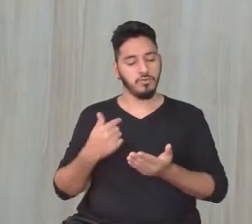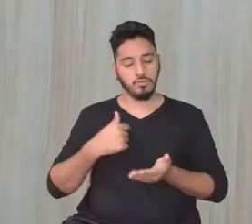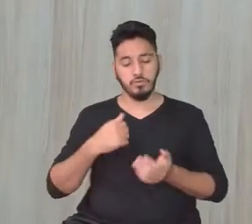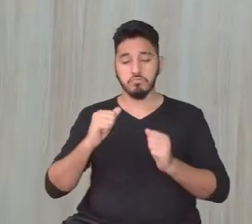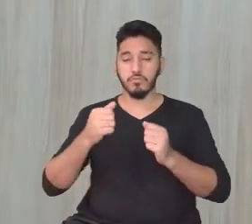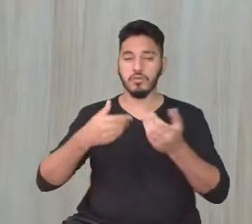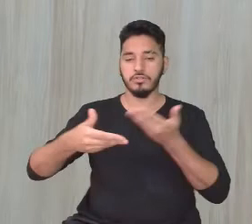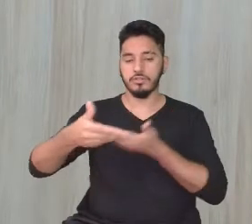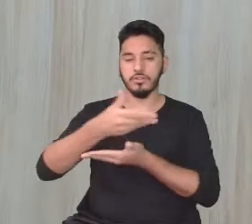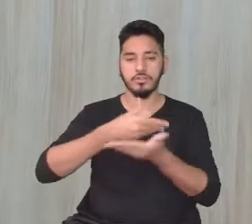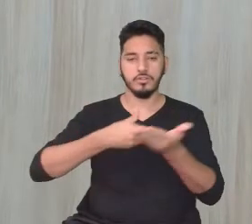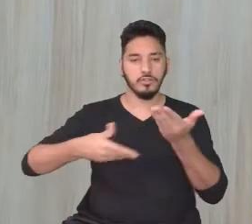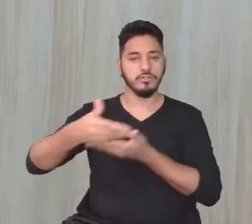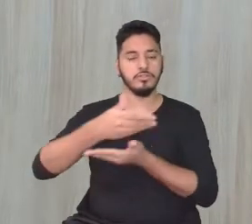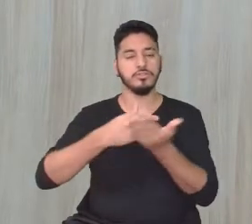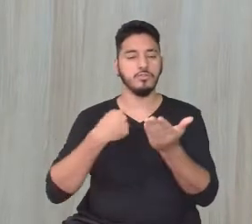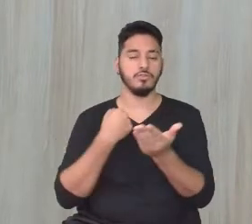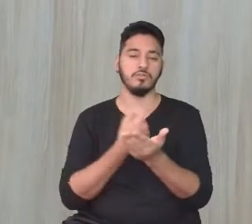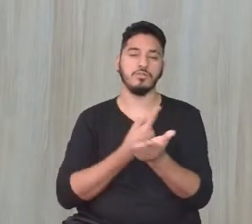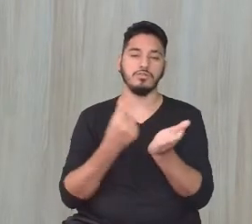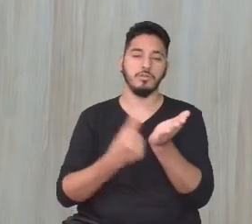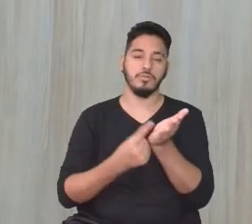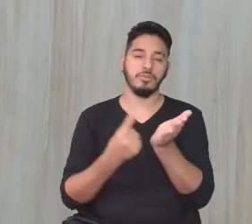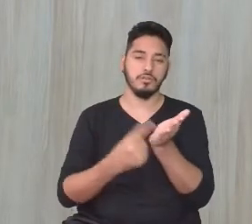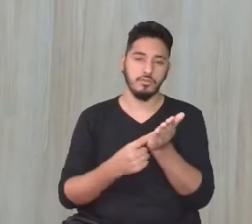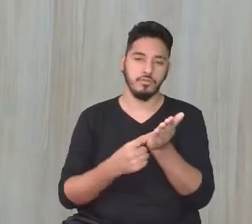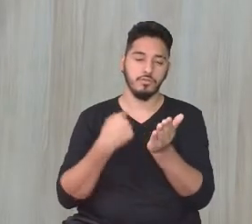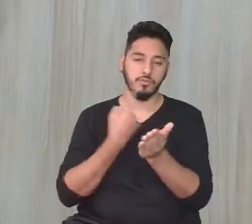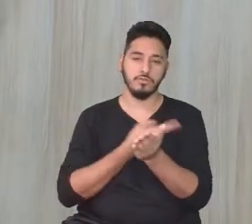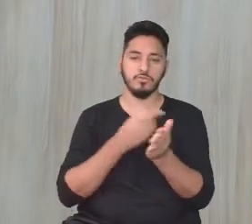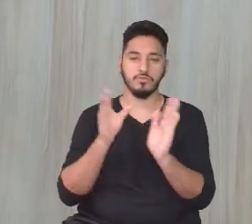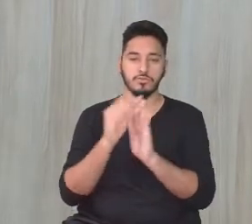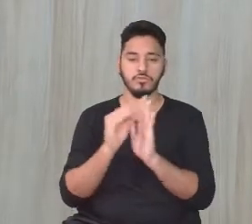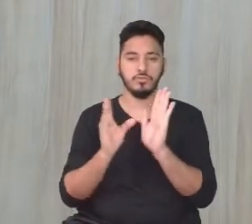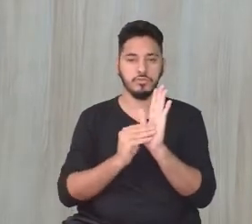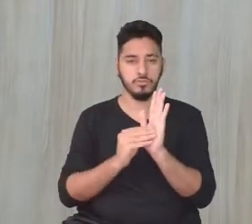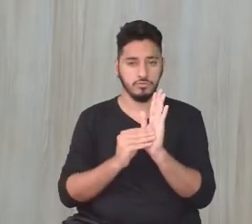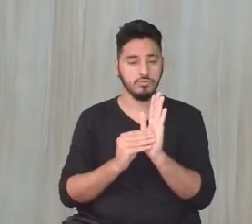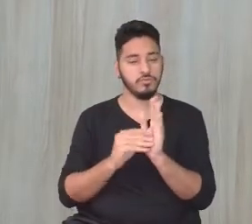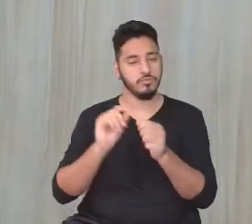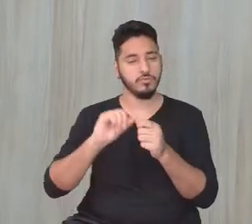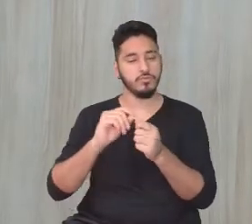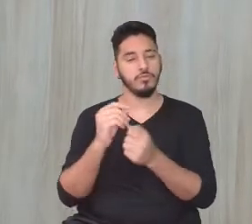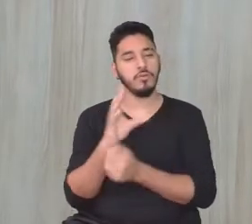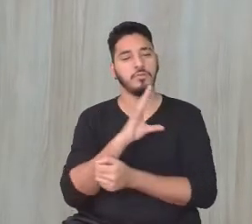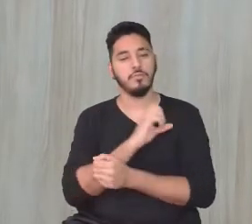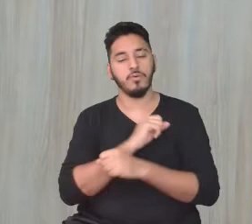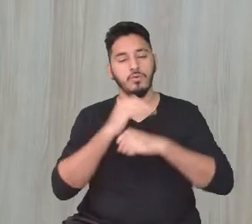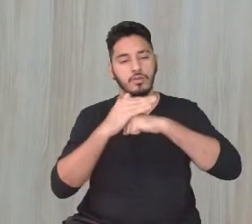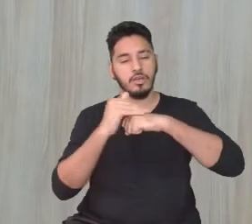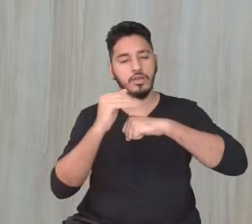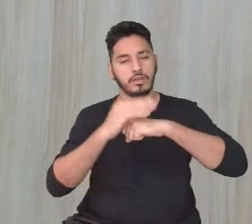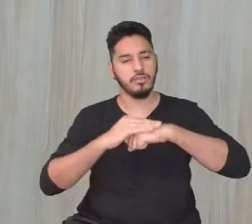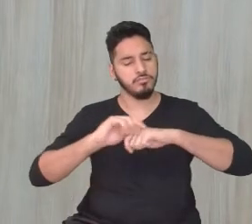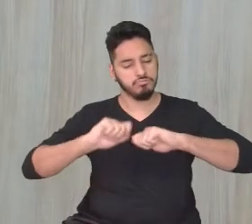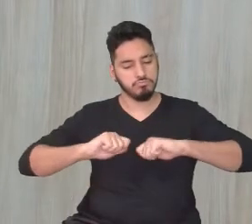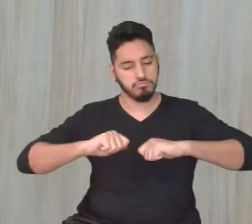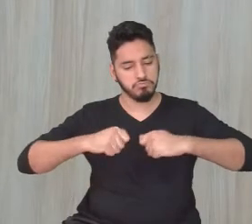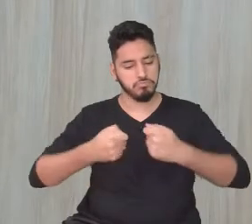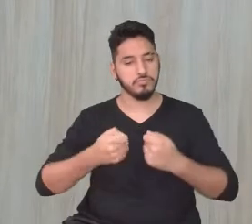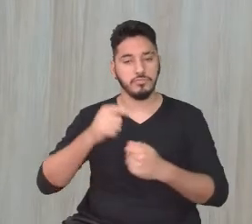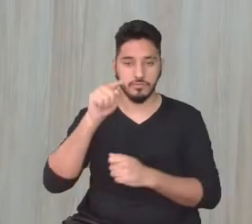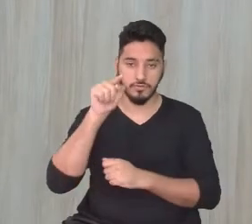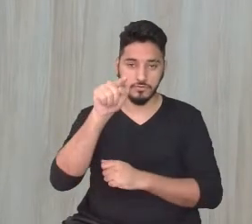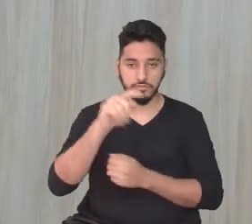podem interagir com nosso aplicativo com os nossos conteúdos feito aqui com muito amor carinho e dedicação para